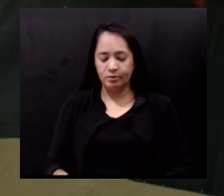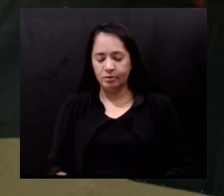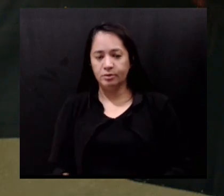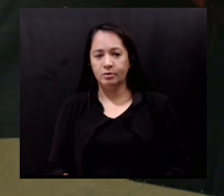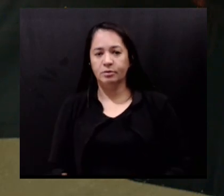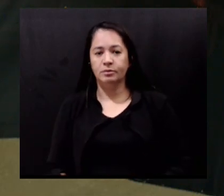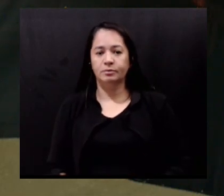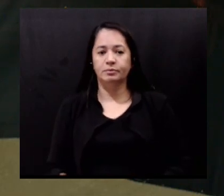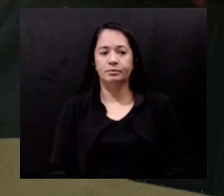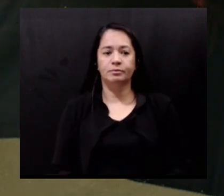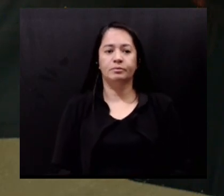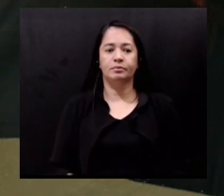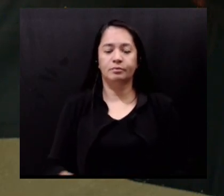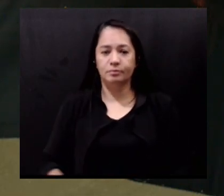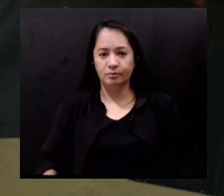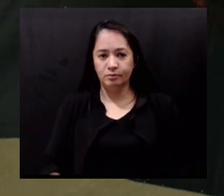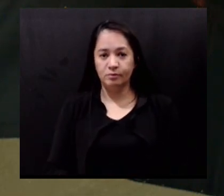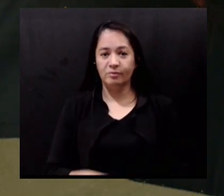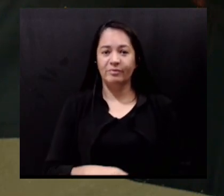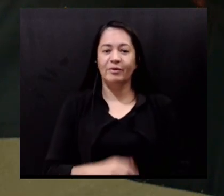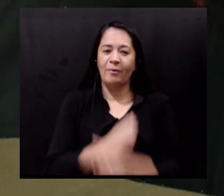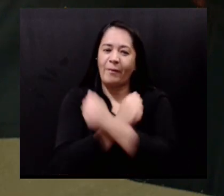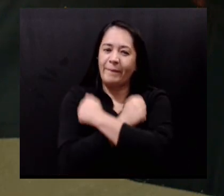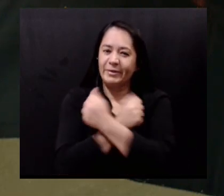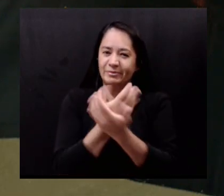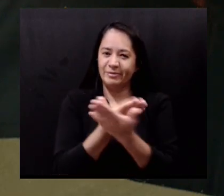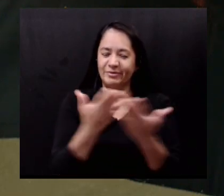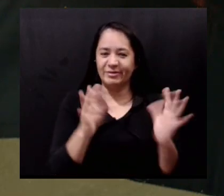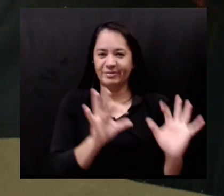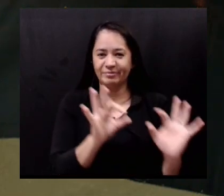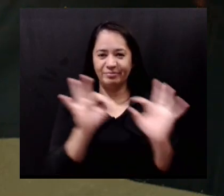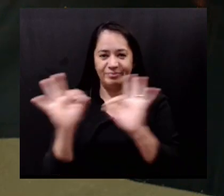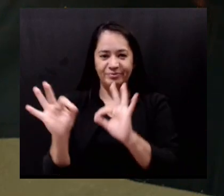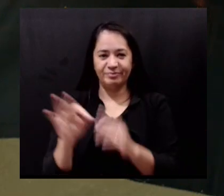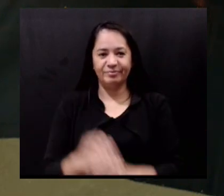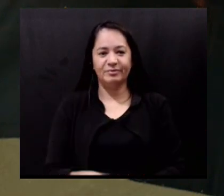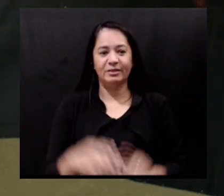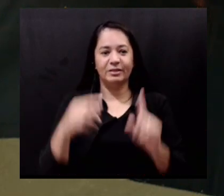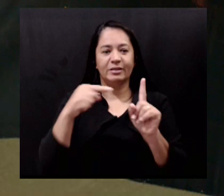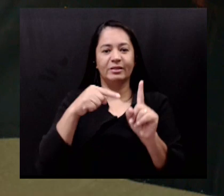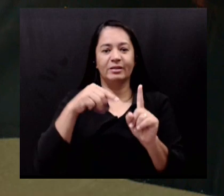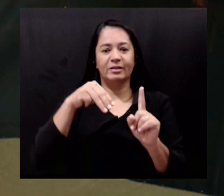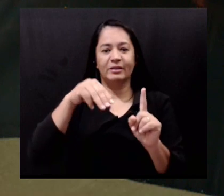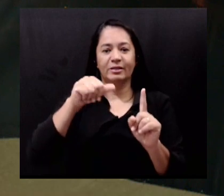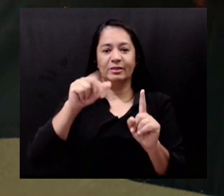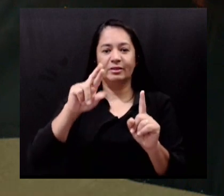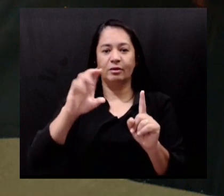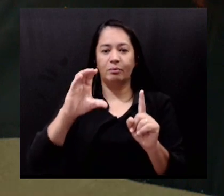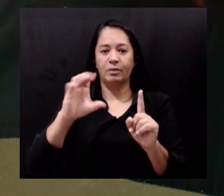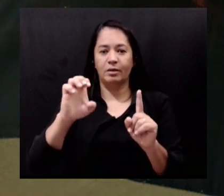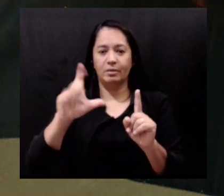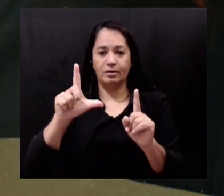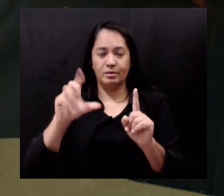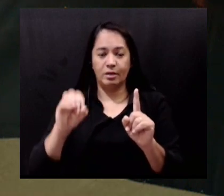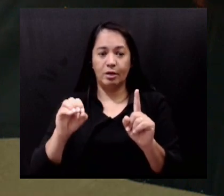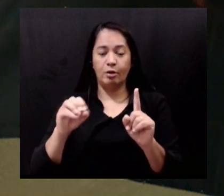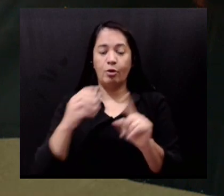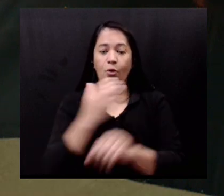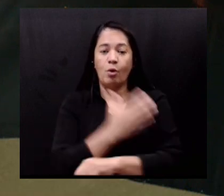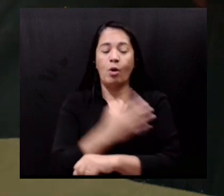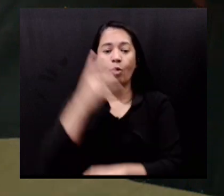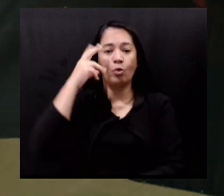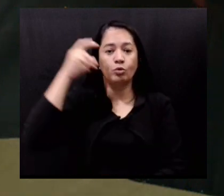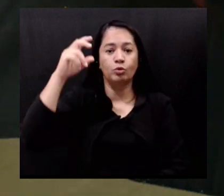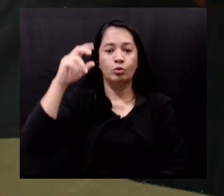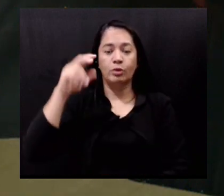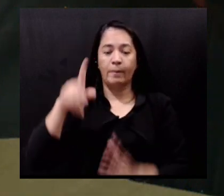está aí acompanhando o nosso Estúdio Câmara, o Marcelo do Jardim Eulina. A cultura do cancelamento afeta mais jovens?